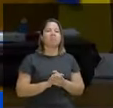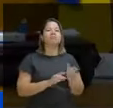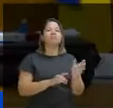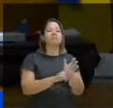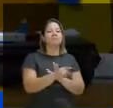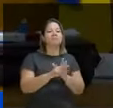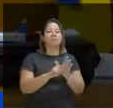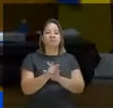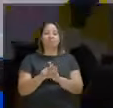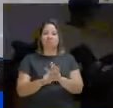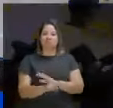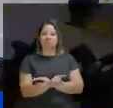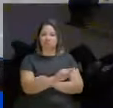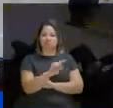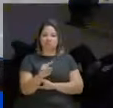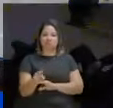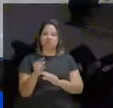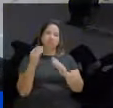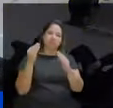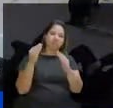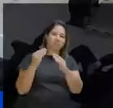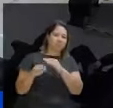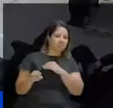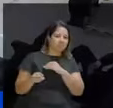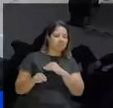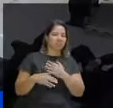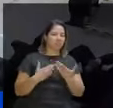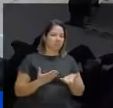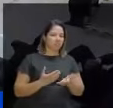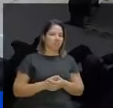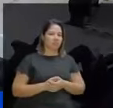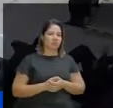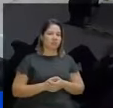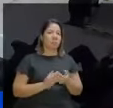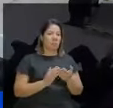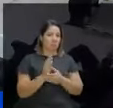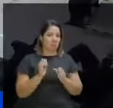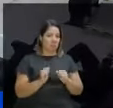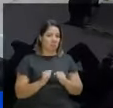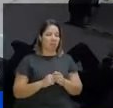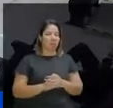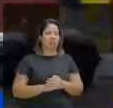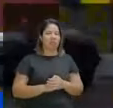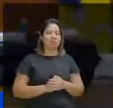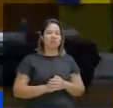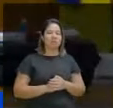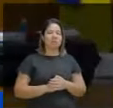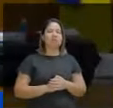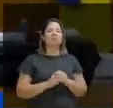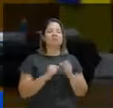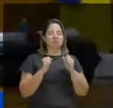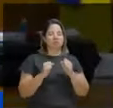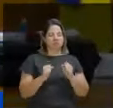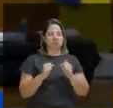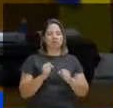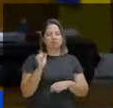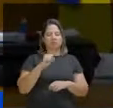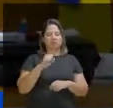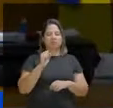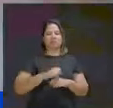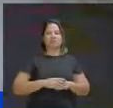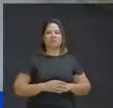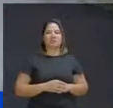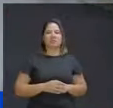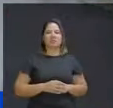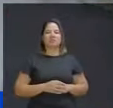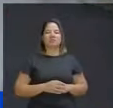aos pares se há alguma objeção. Podemos aprovar? Temos, da minha parte, sim.